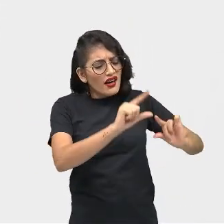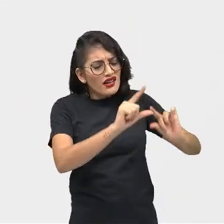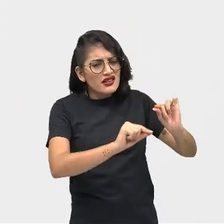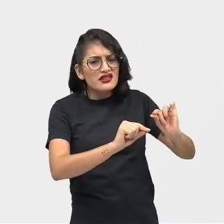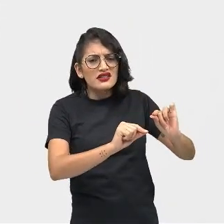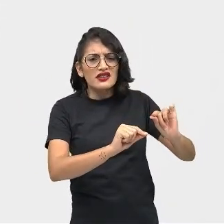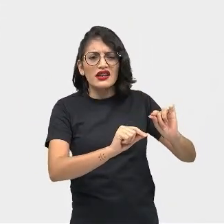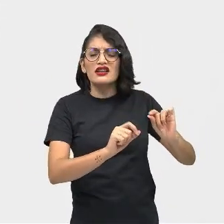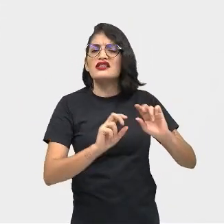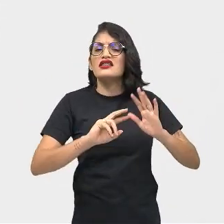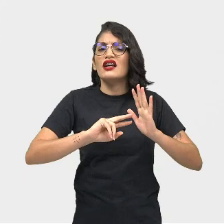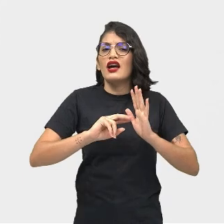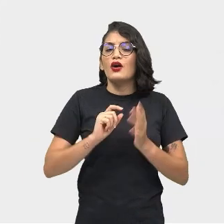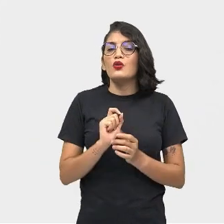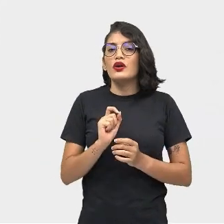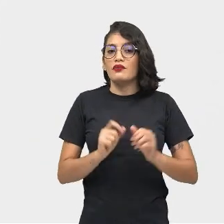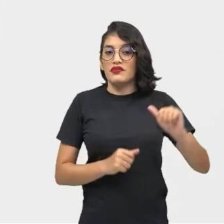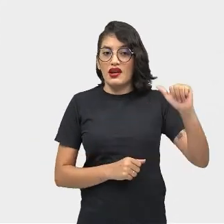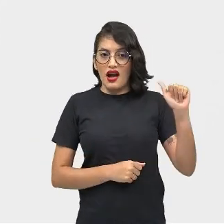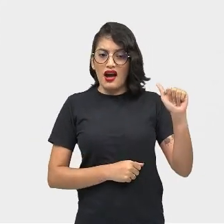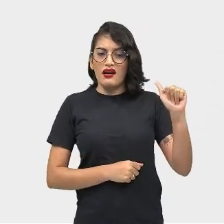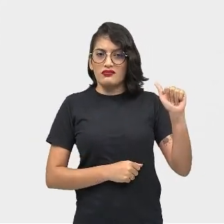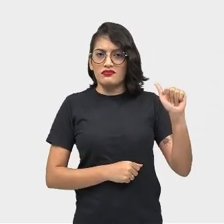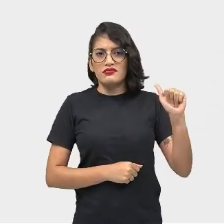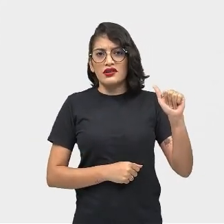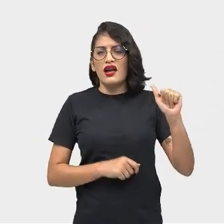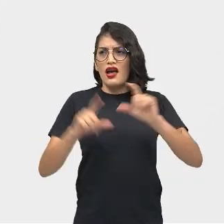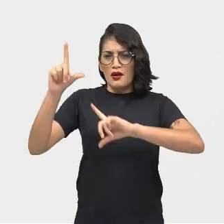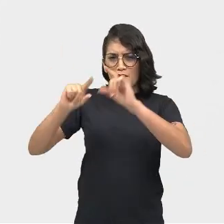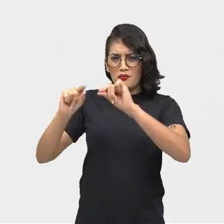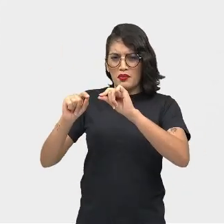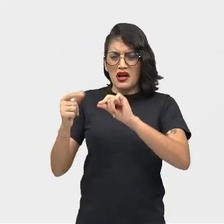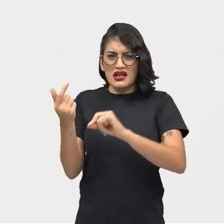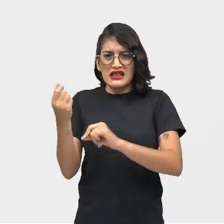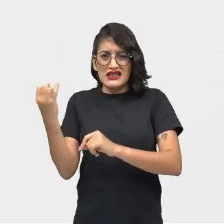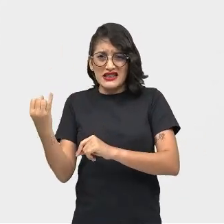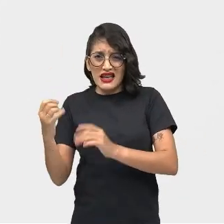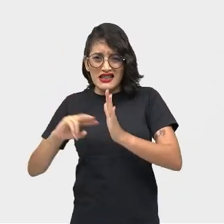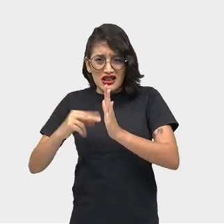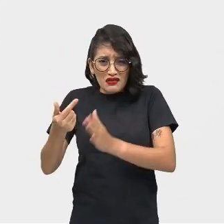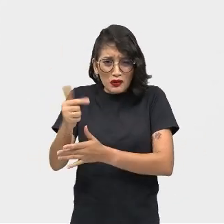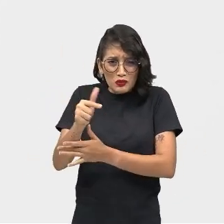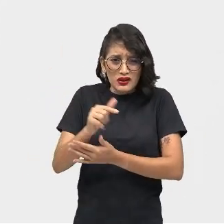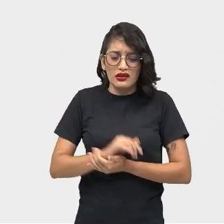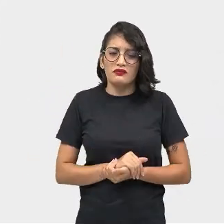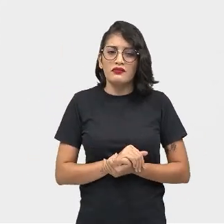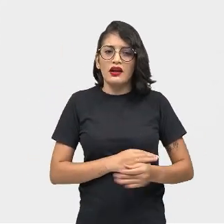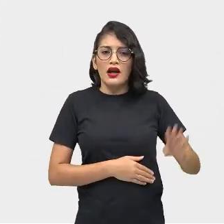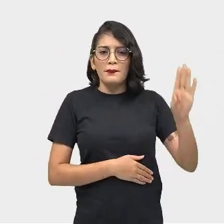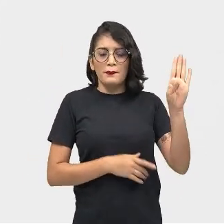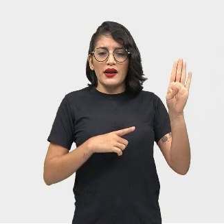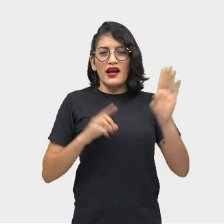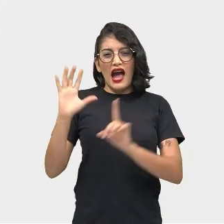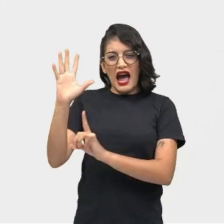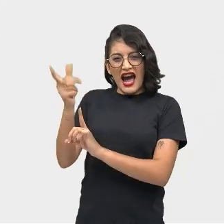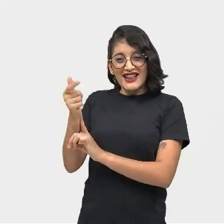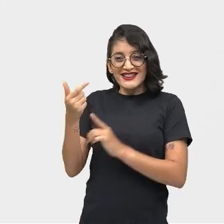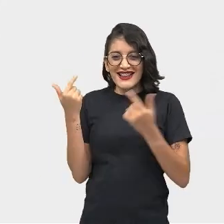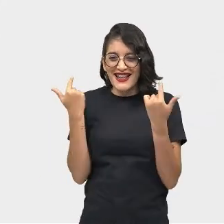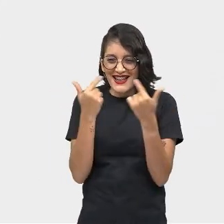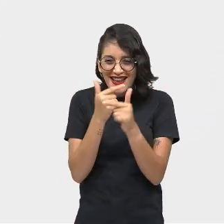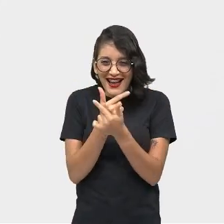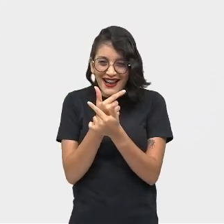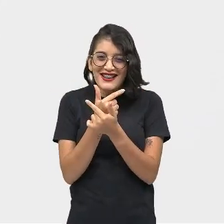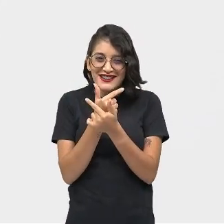astro insignificante. Qual foi a sua alternativa? Era um artista engraçado? Existem elementos no texto para que a letra